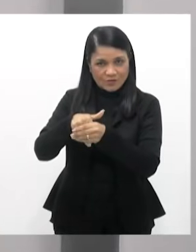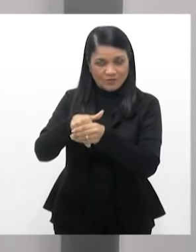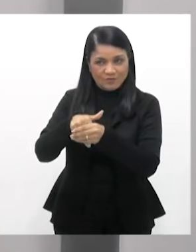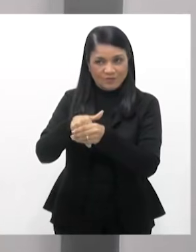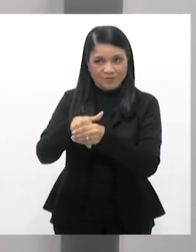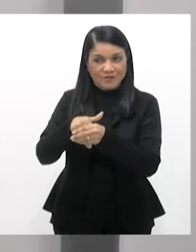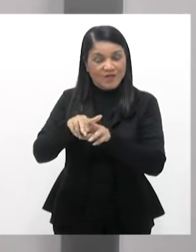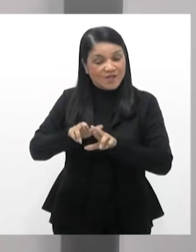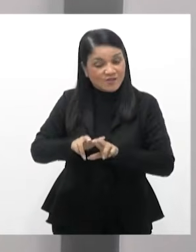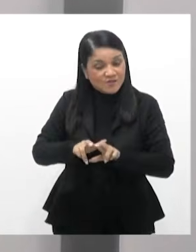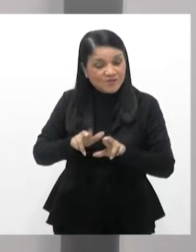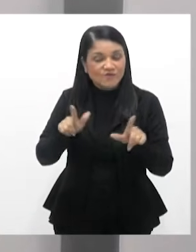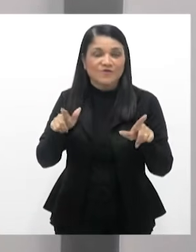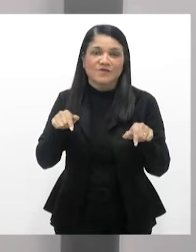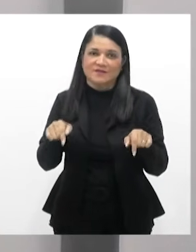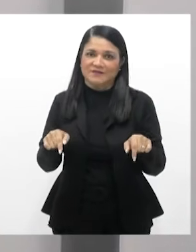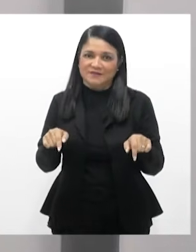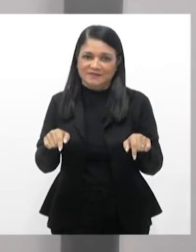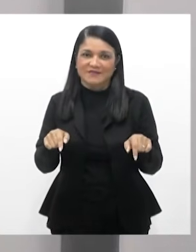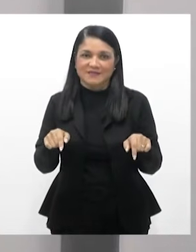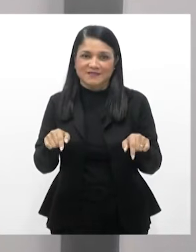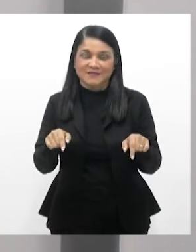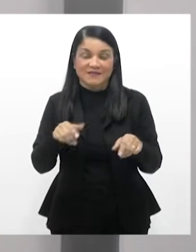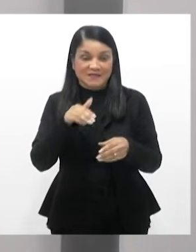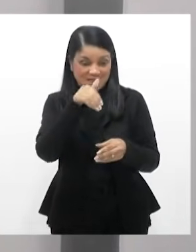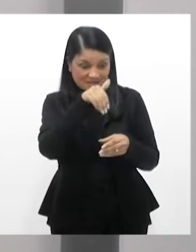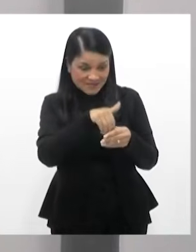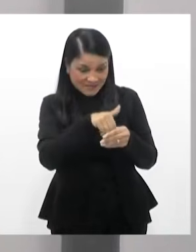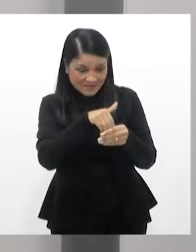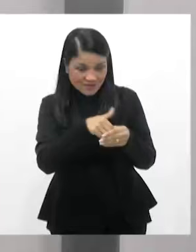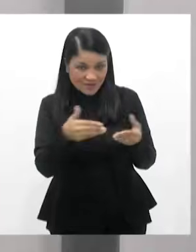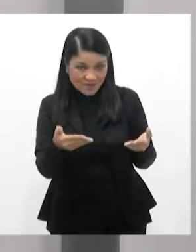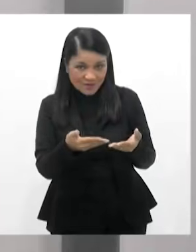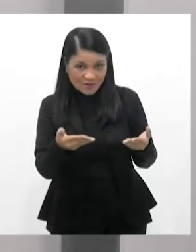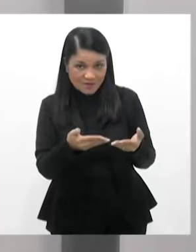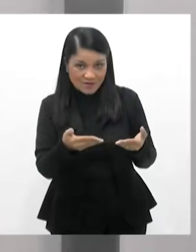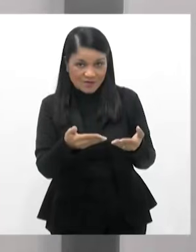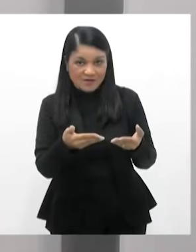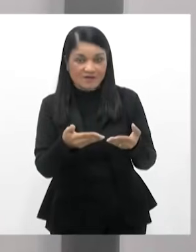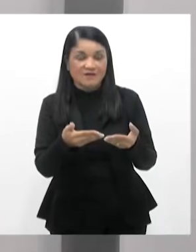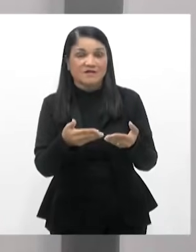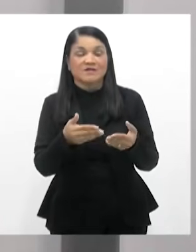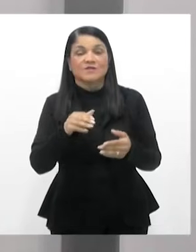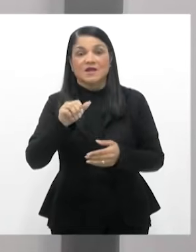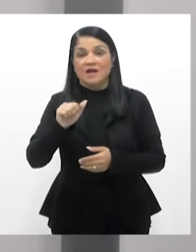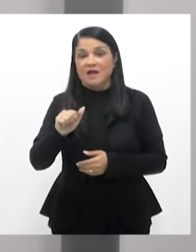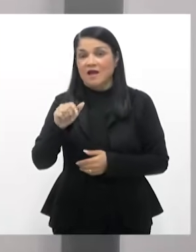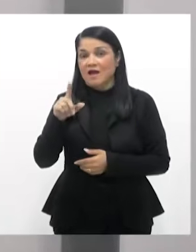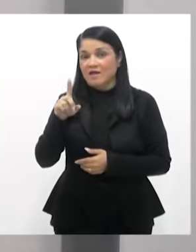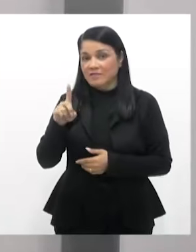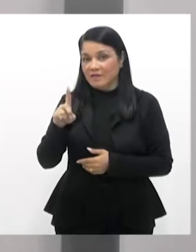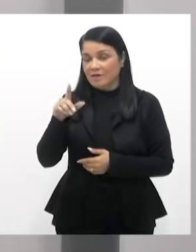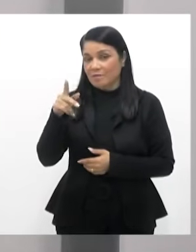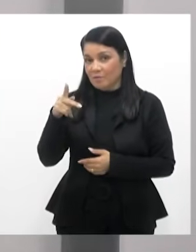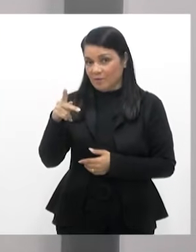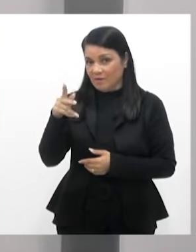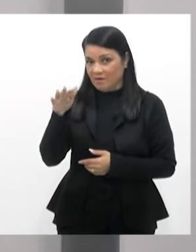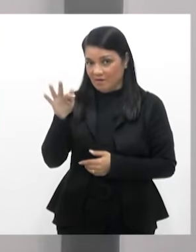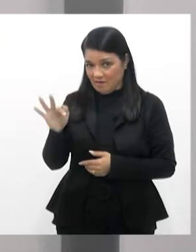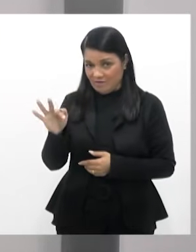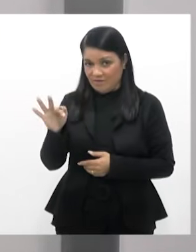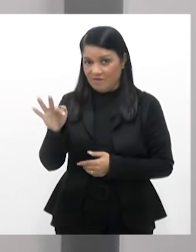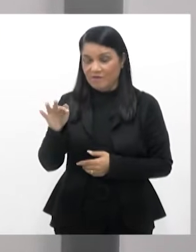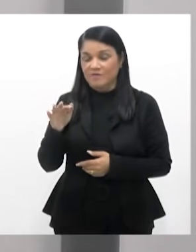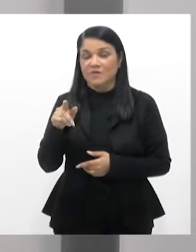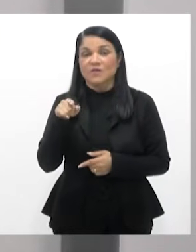não é o caso. Essa legislação aqui, consagrada pela DPF, eu vou usar os mesmos argumentos de Vossa Excelência,